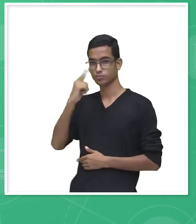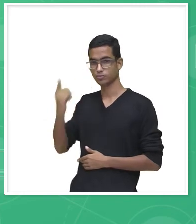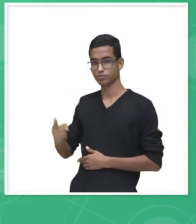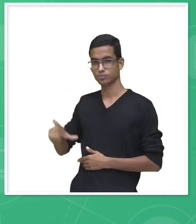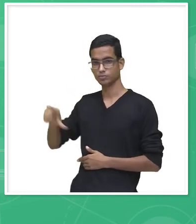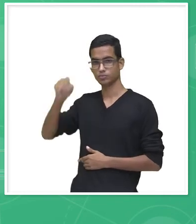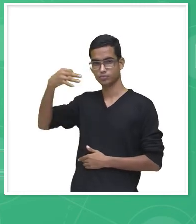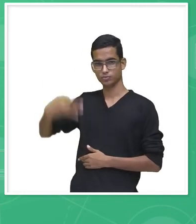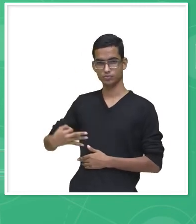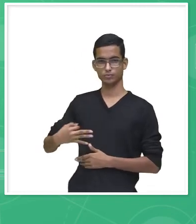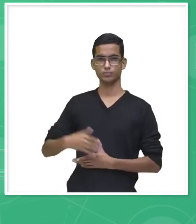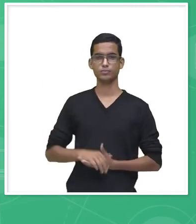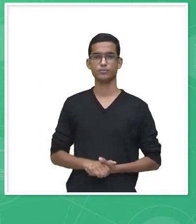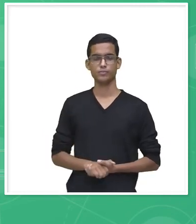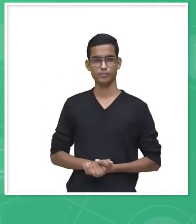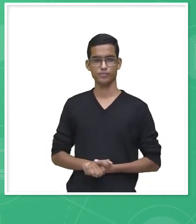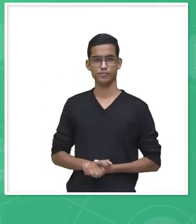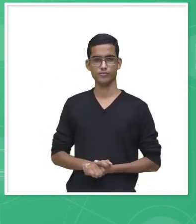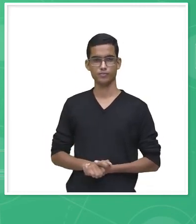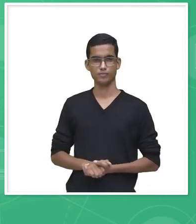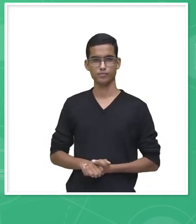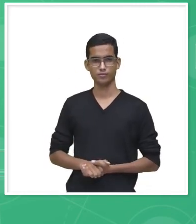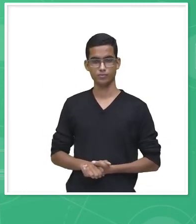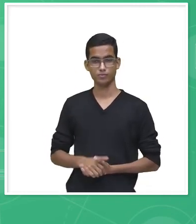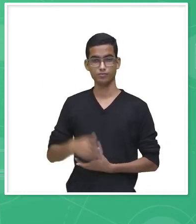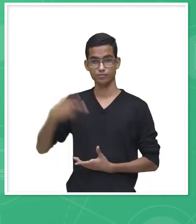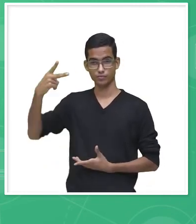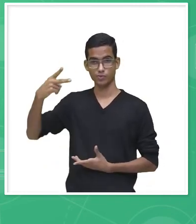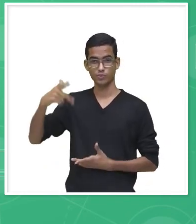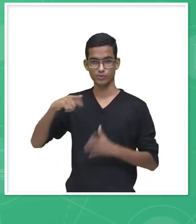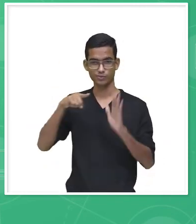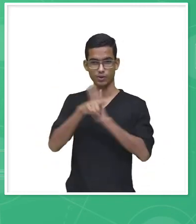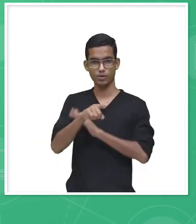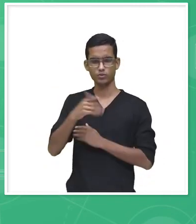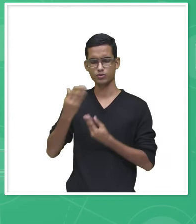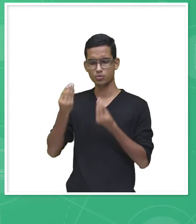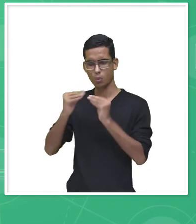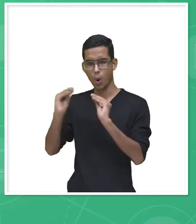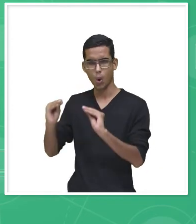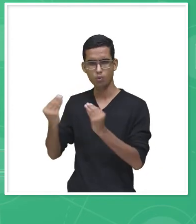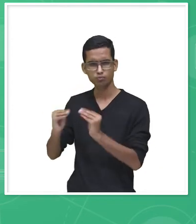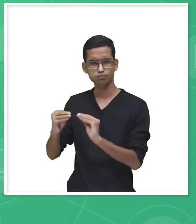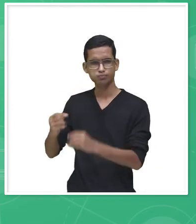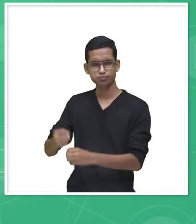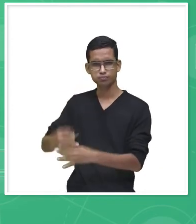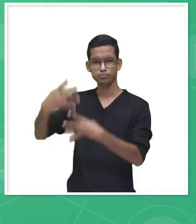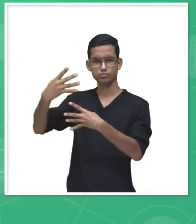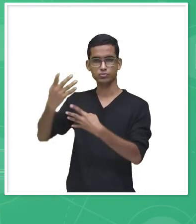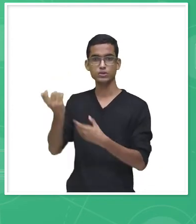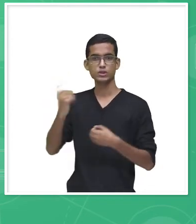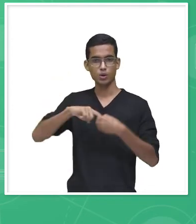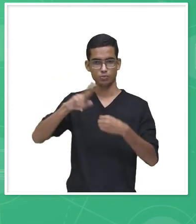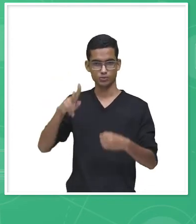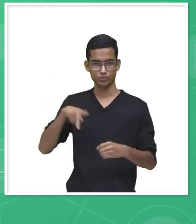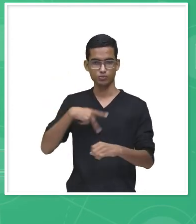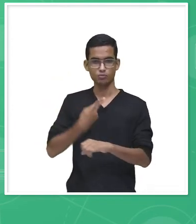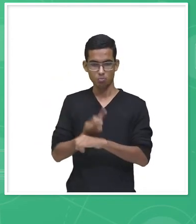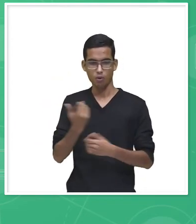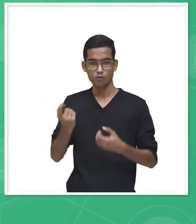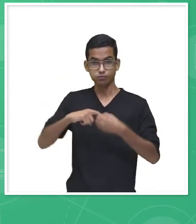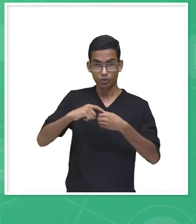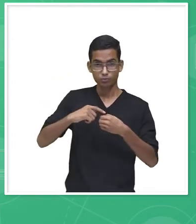néfron Então essas são as nossas duas questões coloque a resposta de vocês no chat e daqui a pouco a gente retorna para